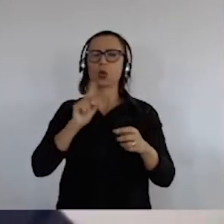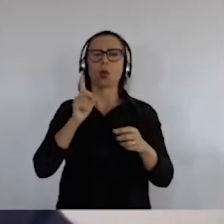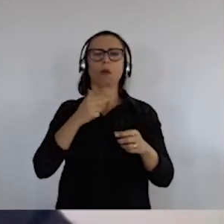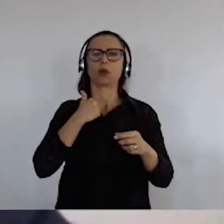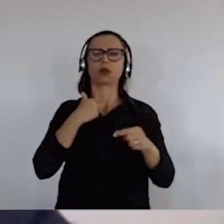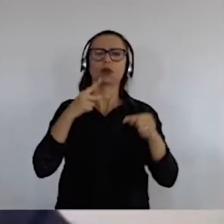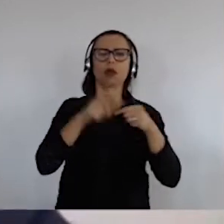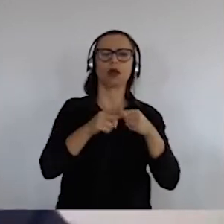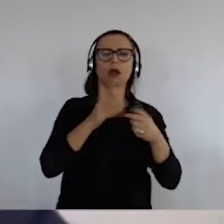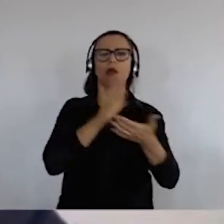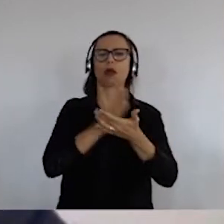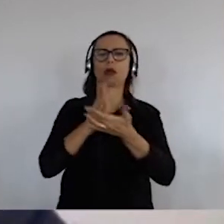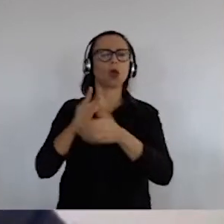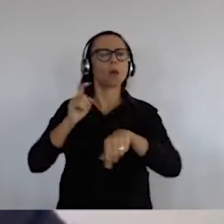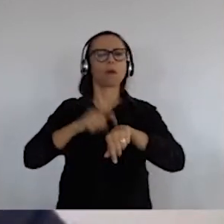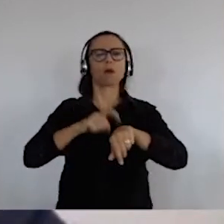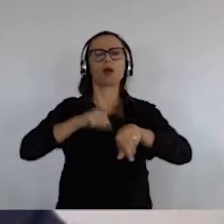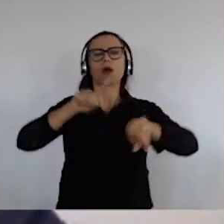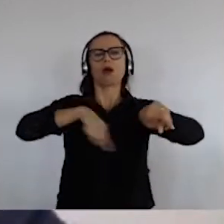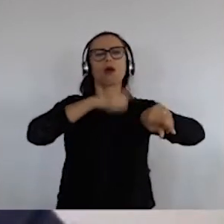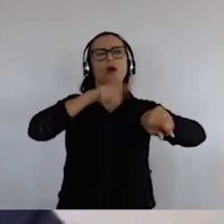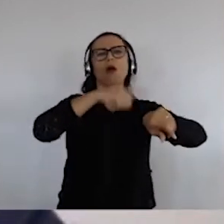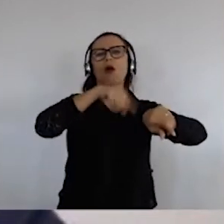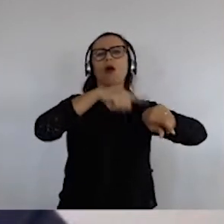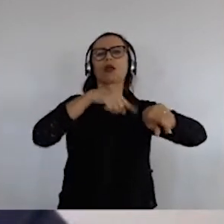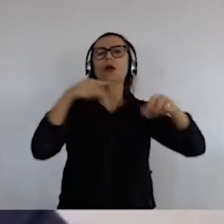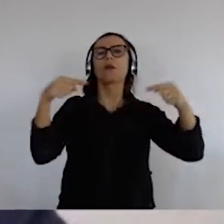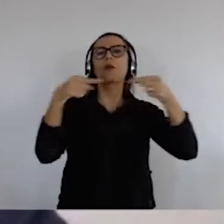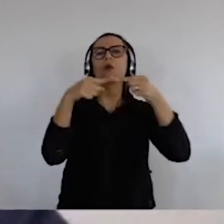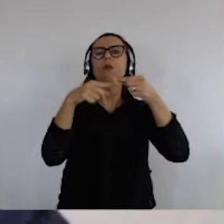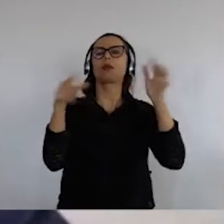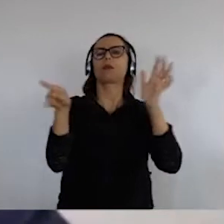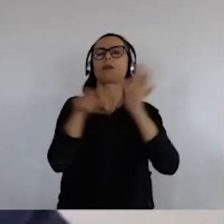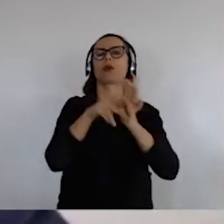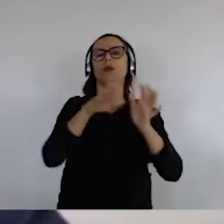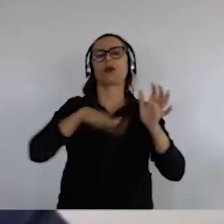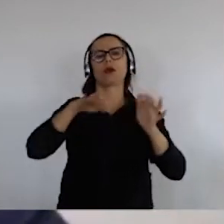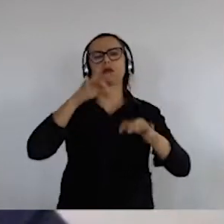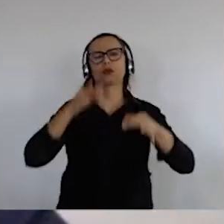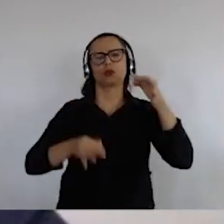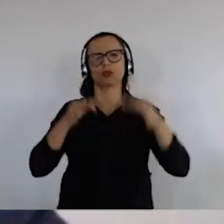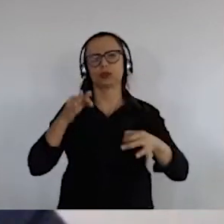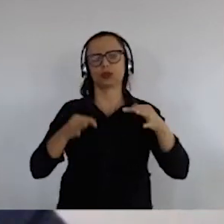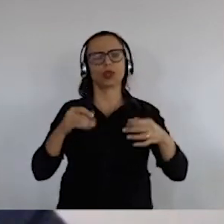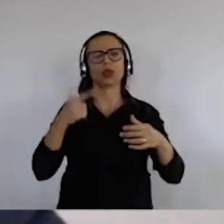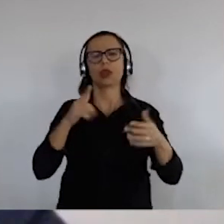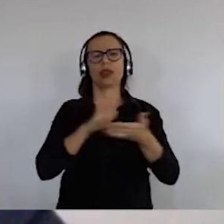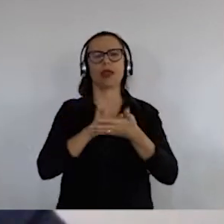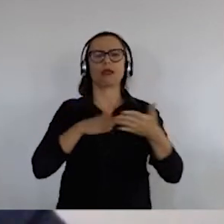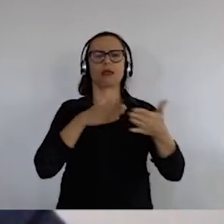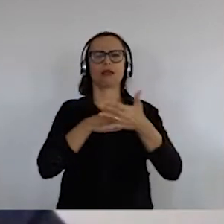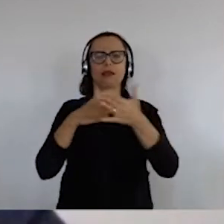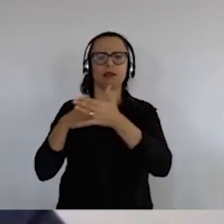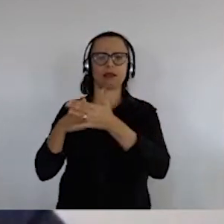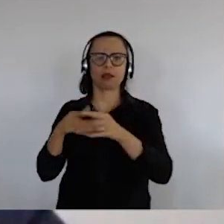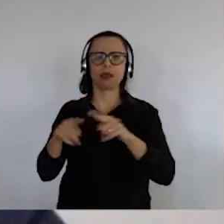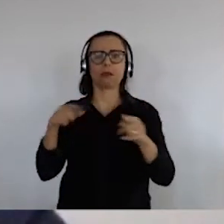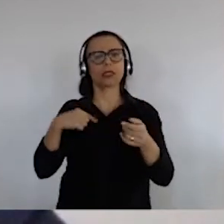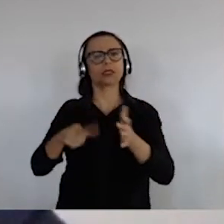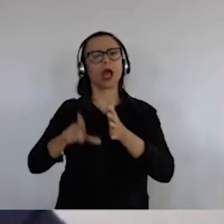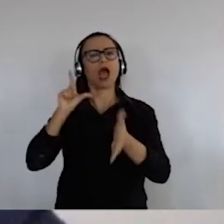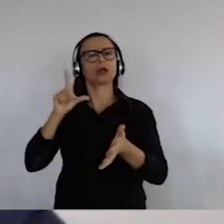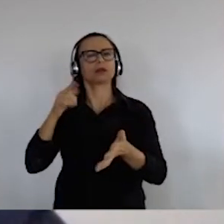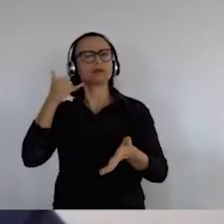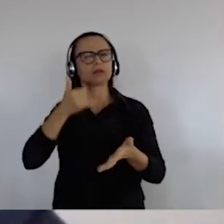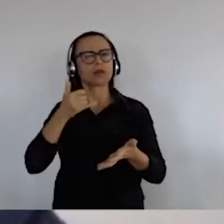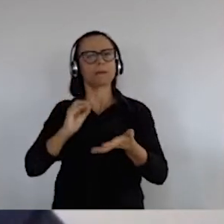ininterrupto em horário de expediente do Poder Judiciário e sem nenhum tipo de obstáculo, como prévio agendamento e